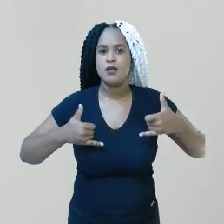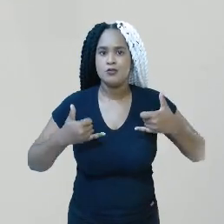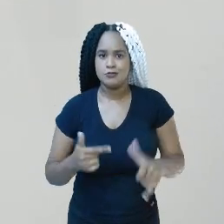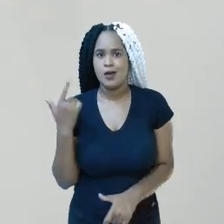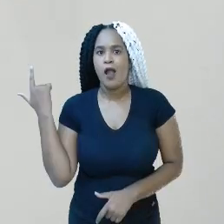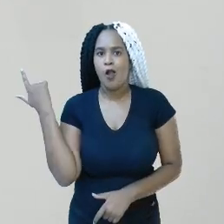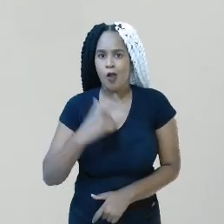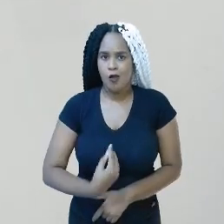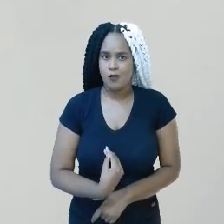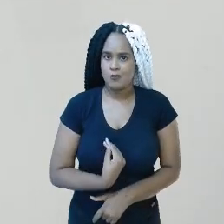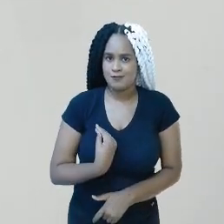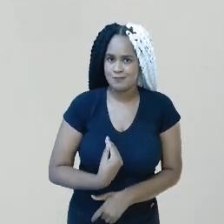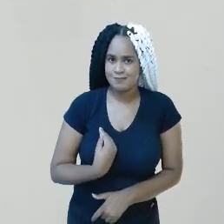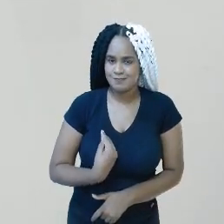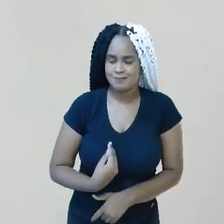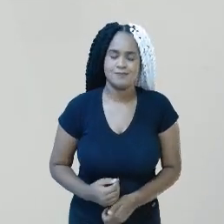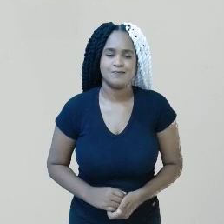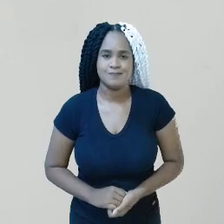certo?